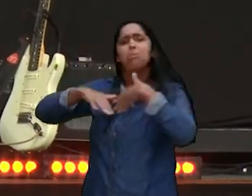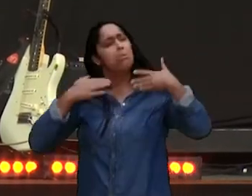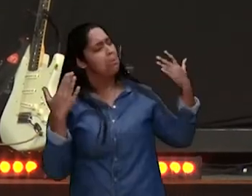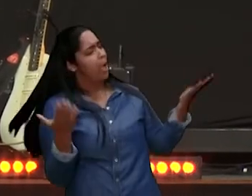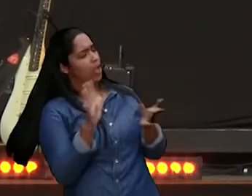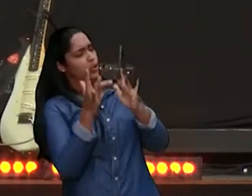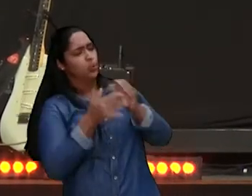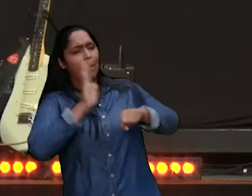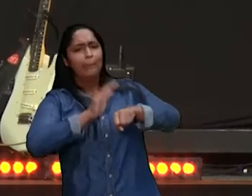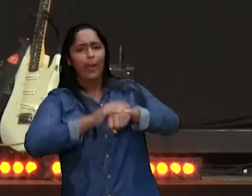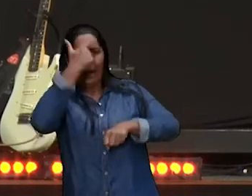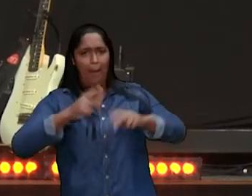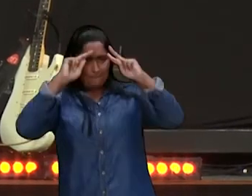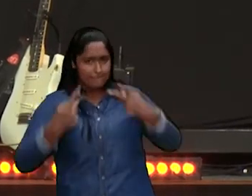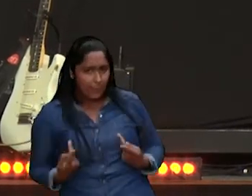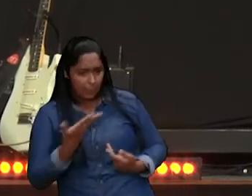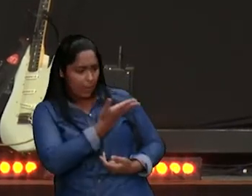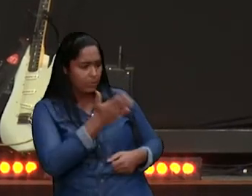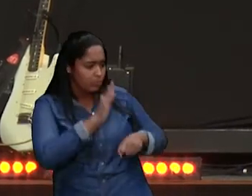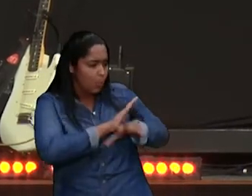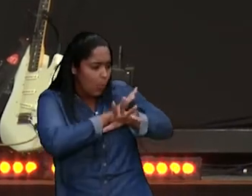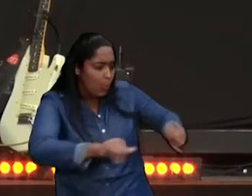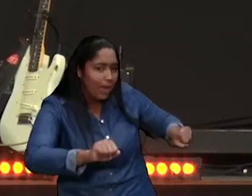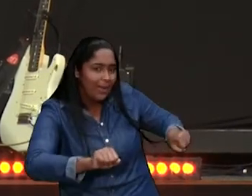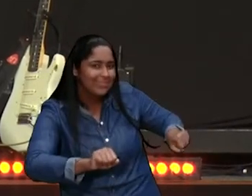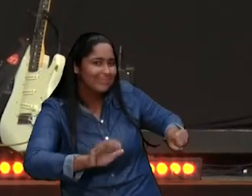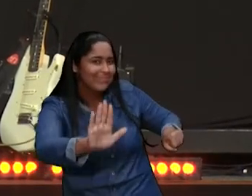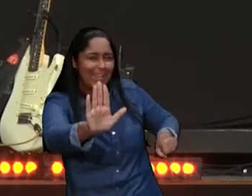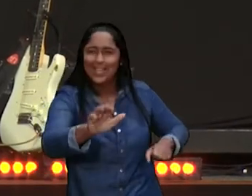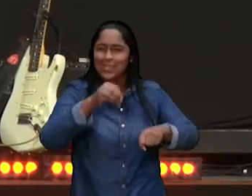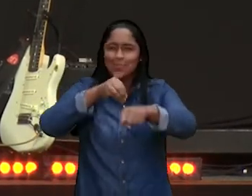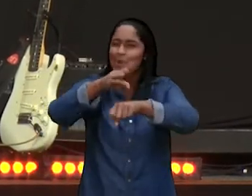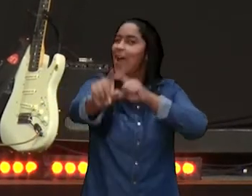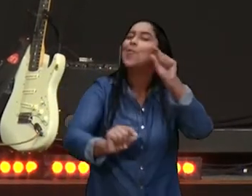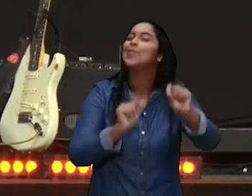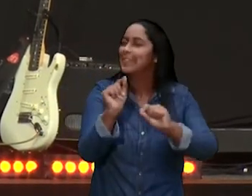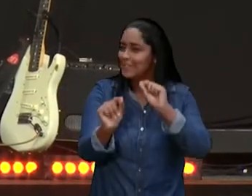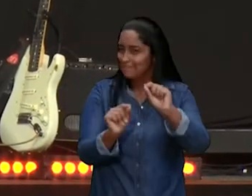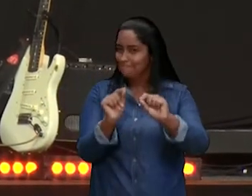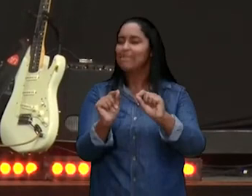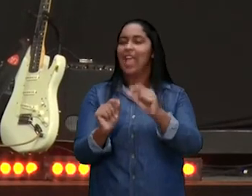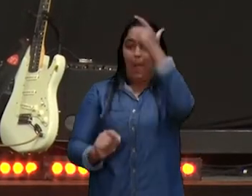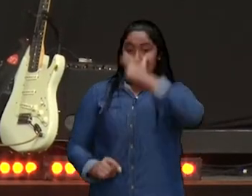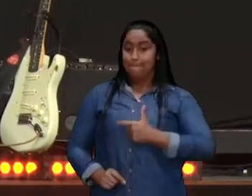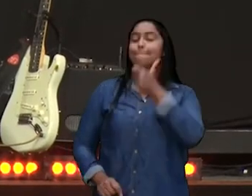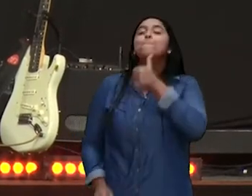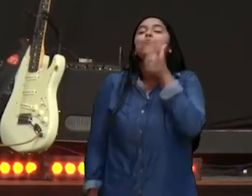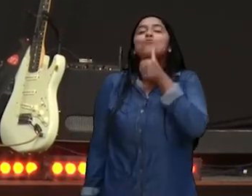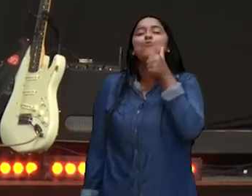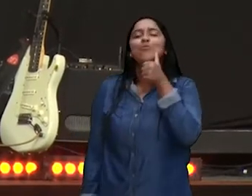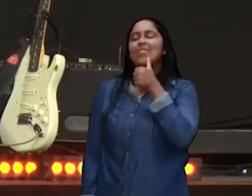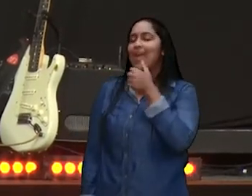e essa mulher em diretor muita coisa essa mulher percebeu que aquele que a cor ou